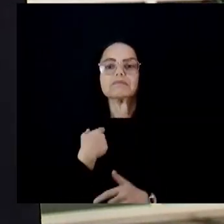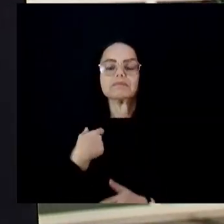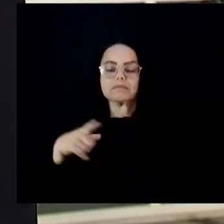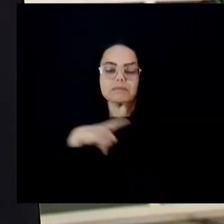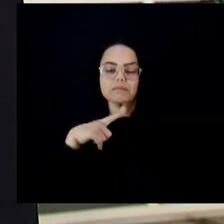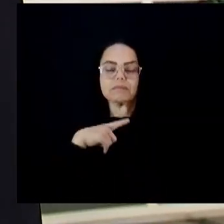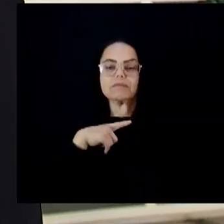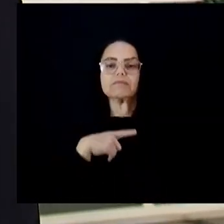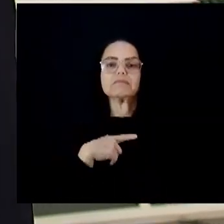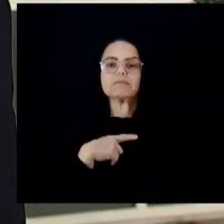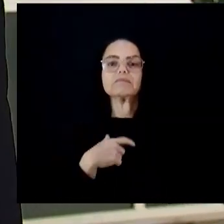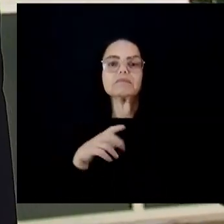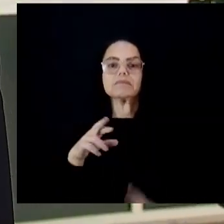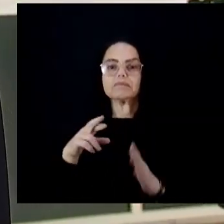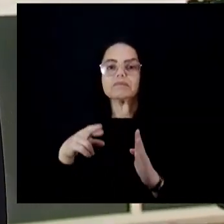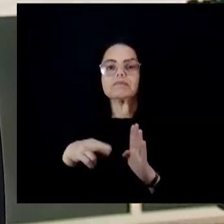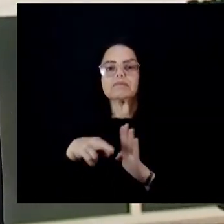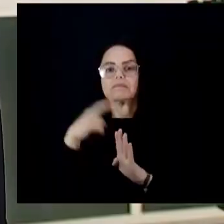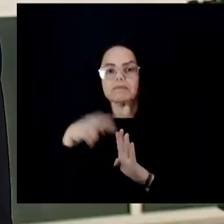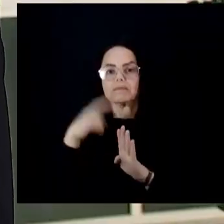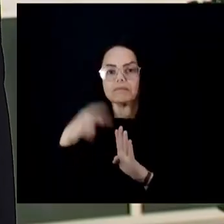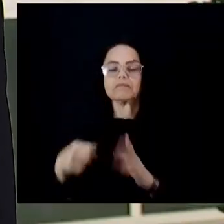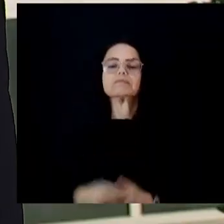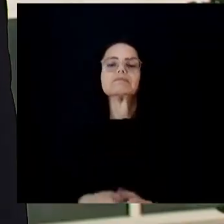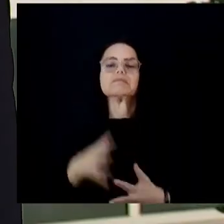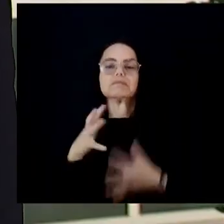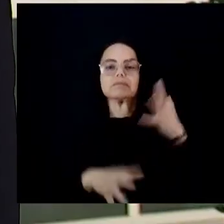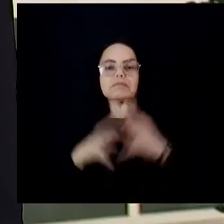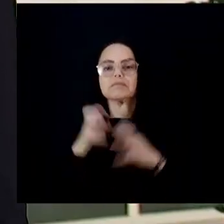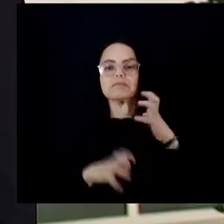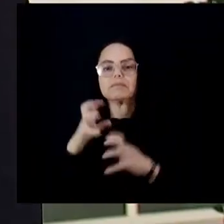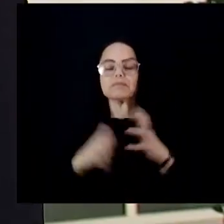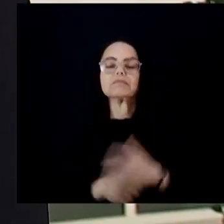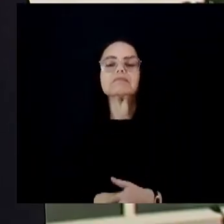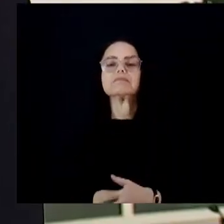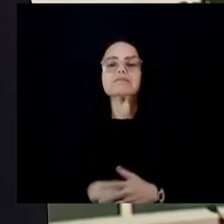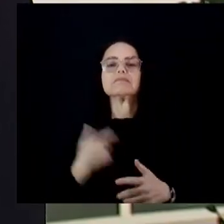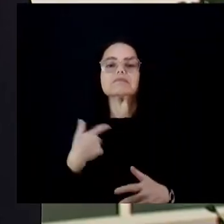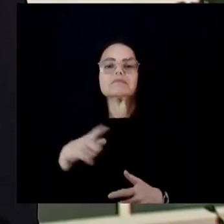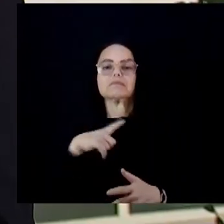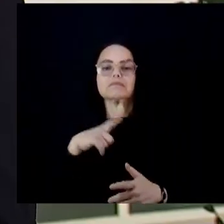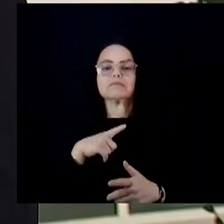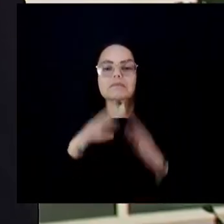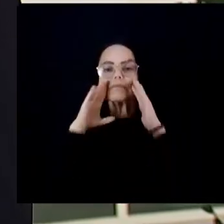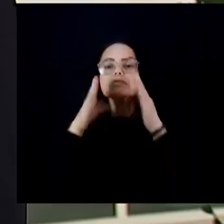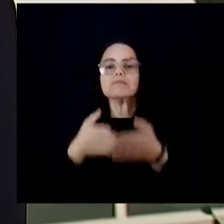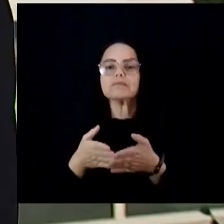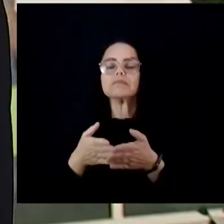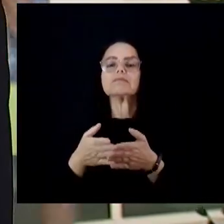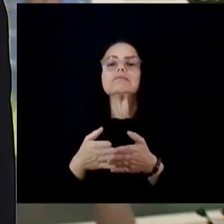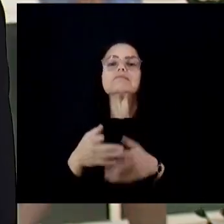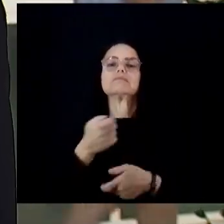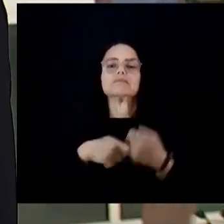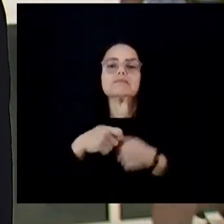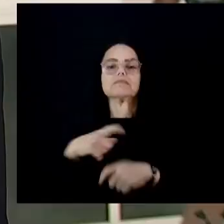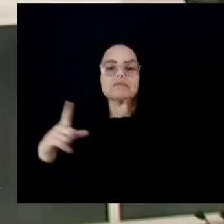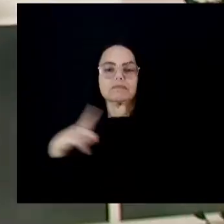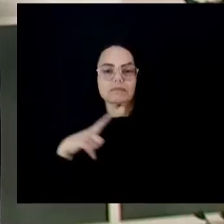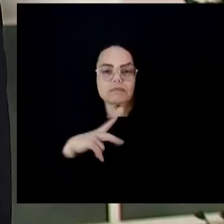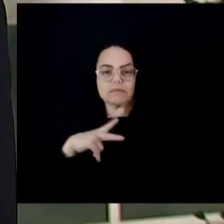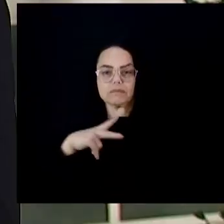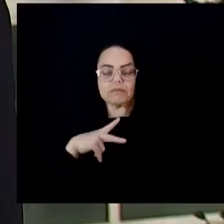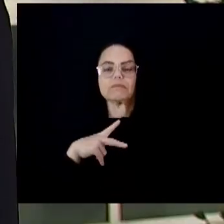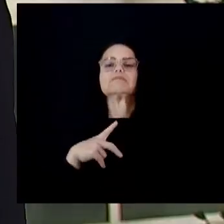resolução administrativa dos conflitos. Então, nessa primeira etapa, a gente tem focado na transação individual, que são instrumentos individuais entre